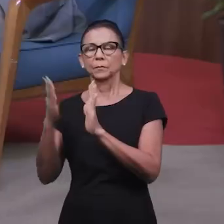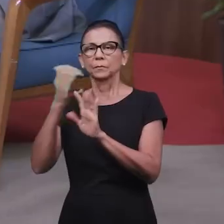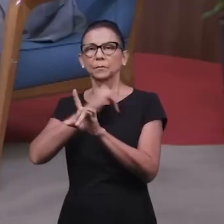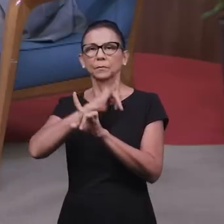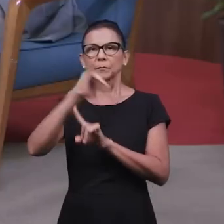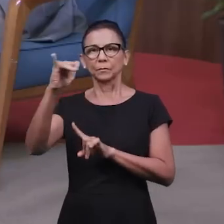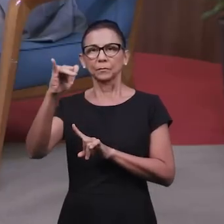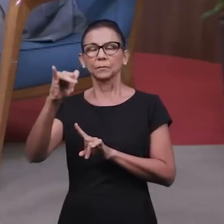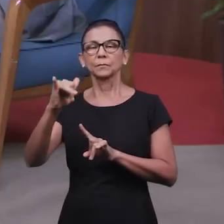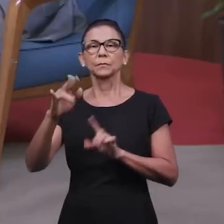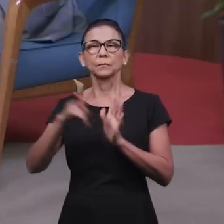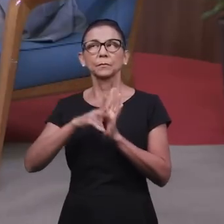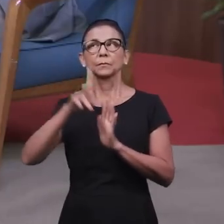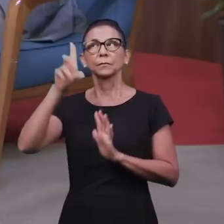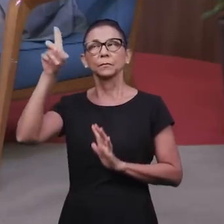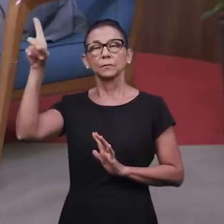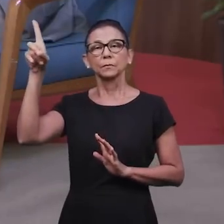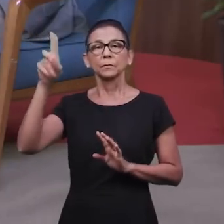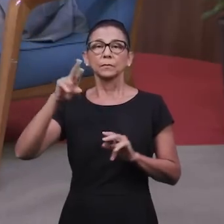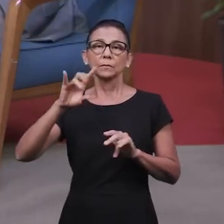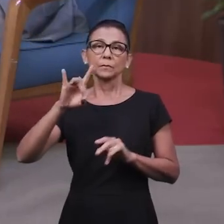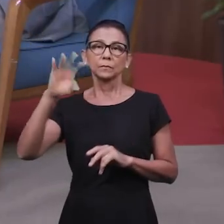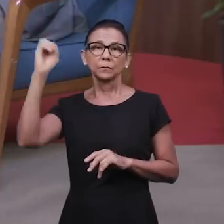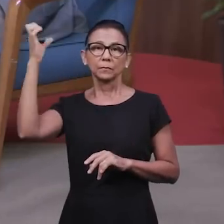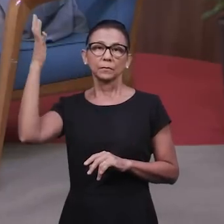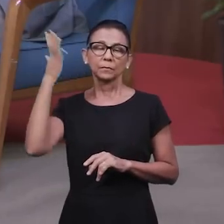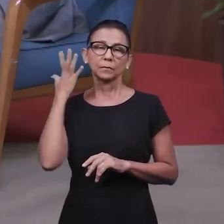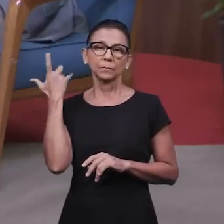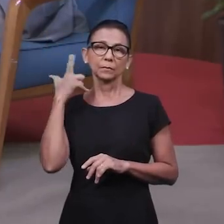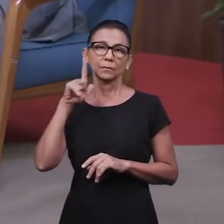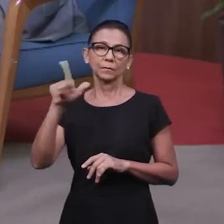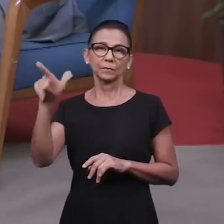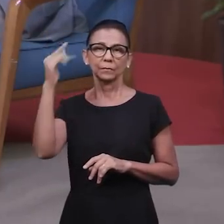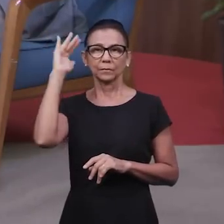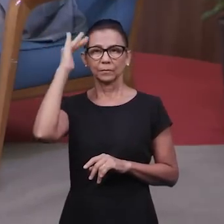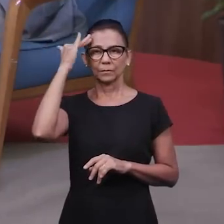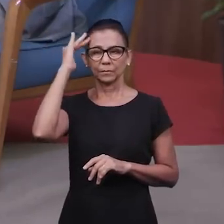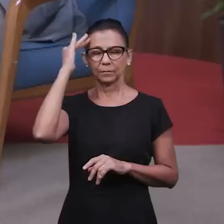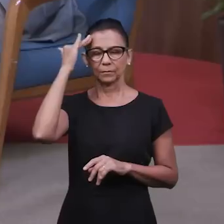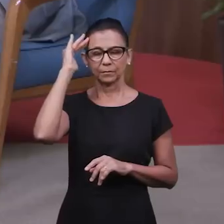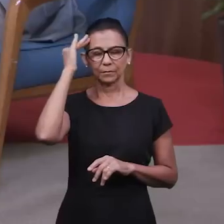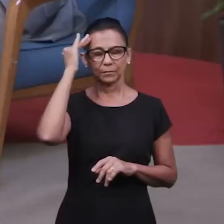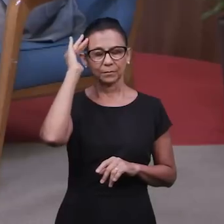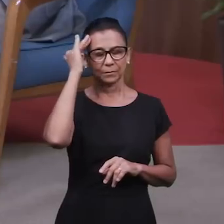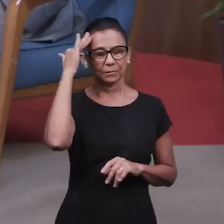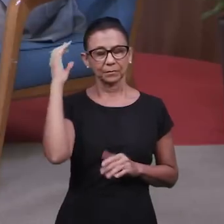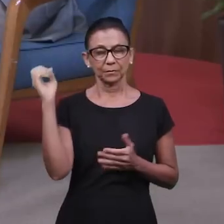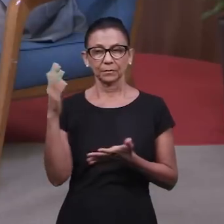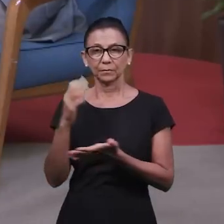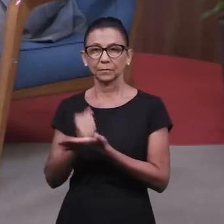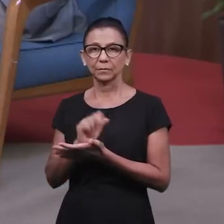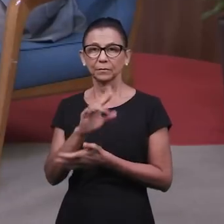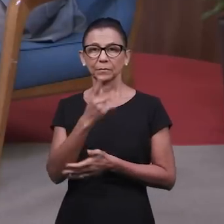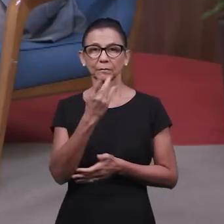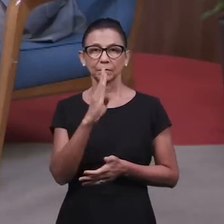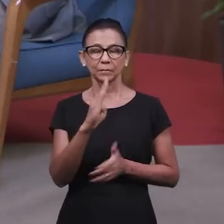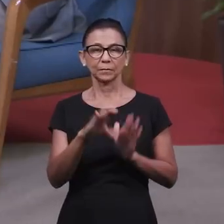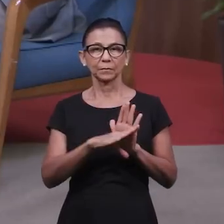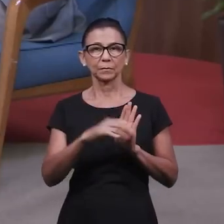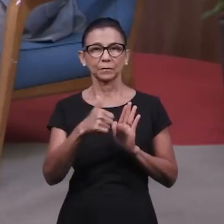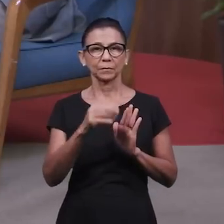né? Que só pela revelação você consegue alcançar isso. Isso é maravilhoso. Então vamos para o Novo Testamento. Hebreus capítulo